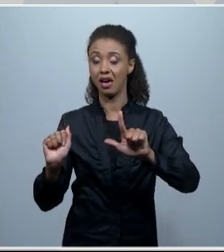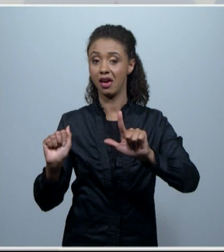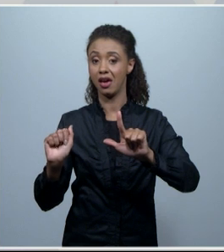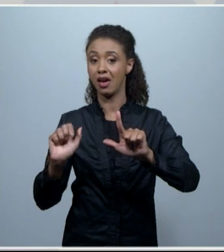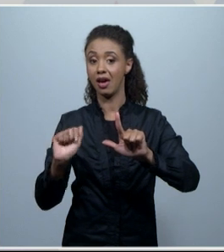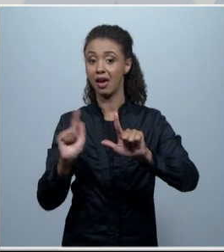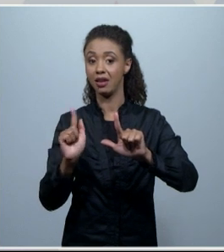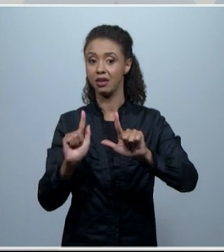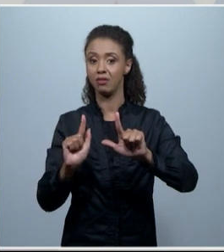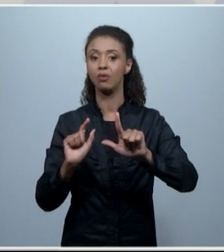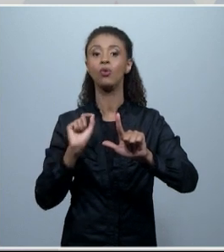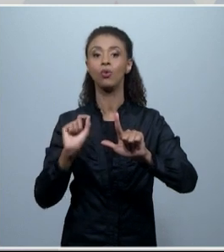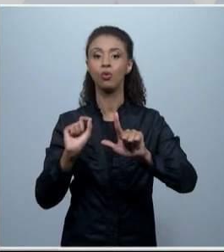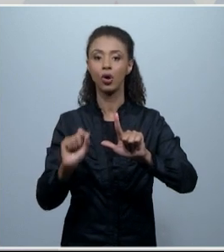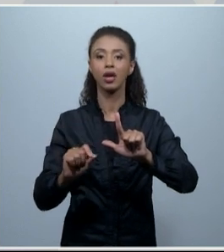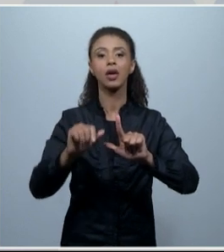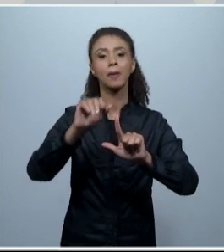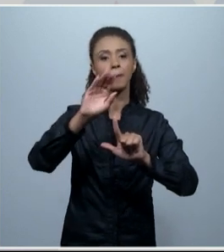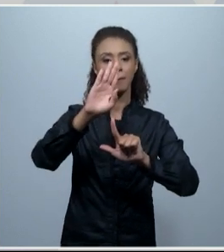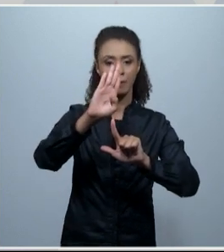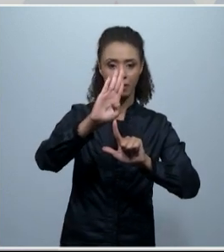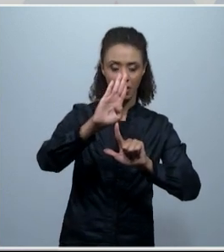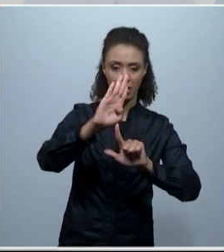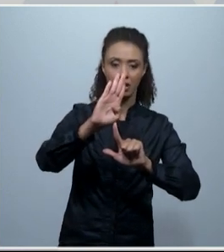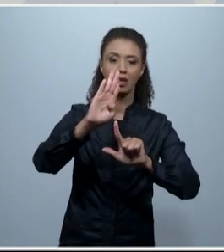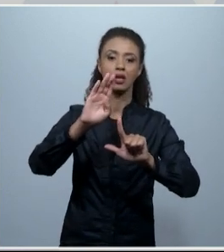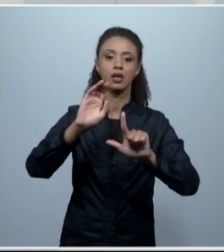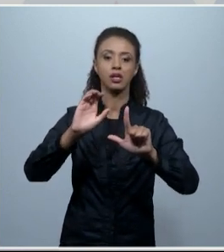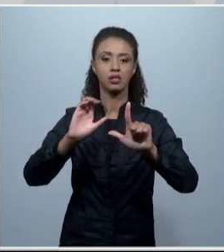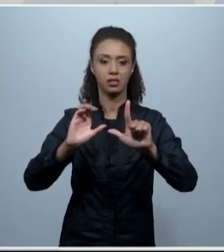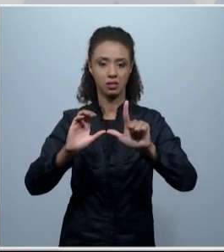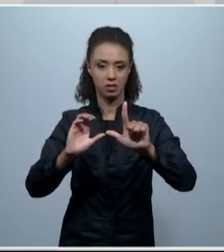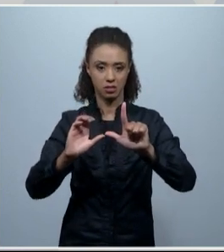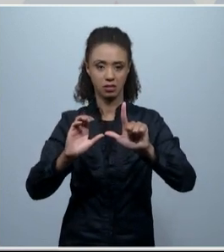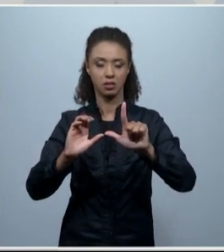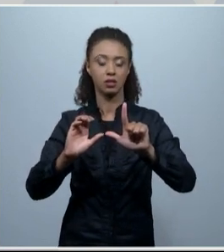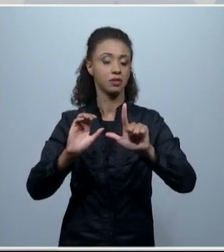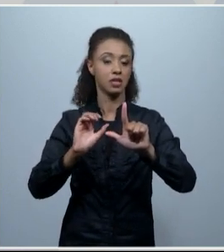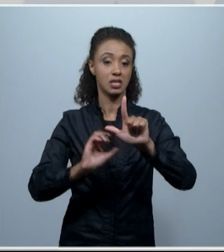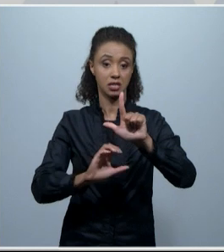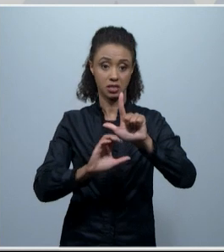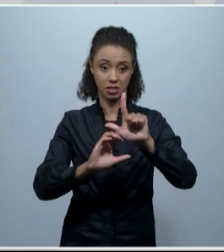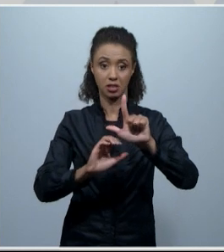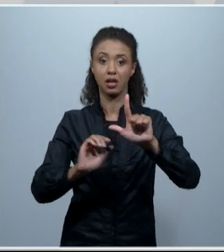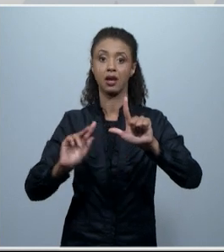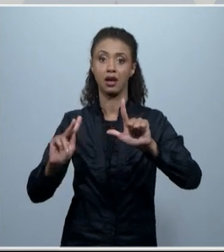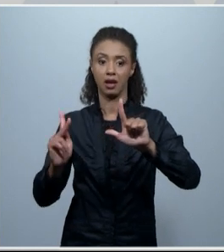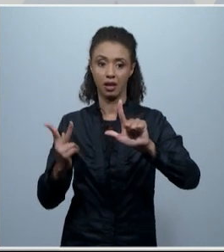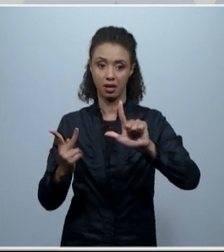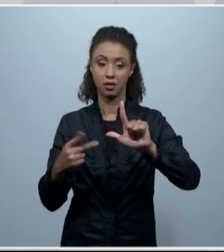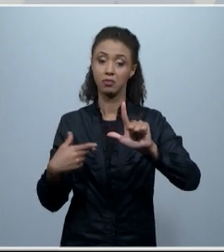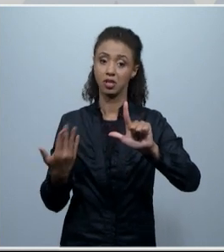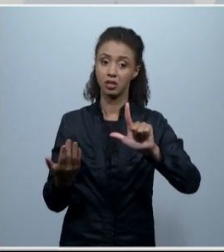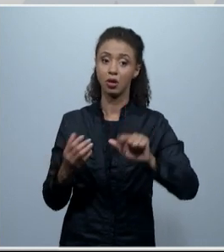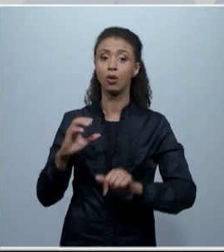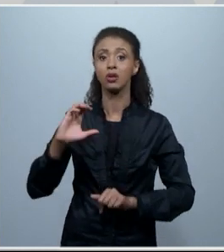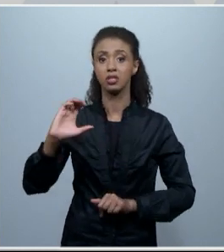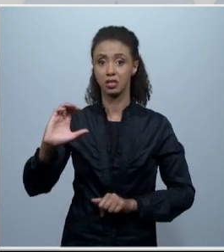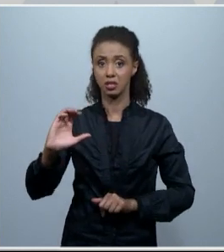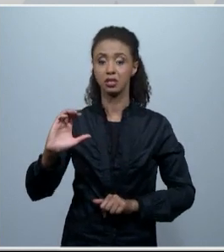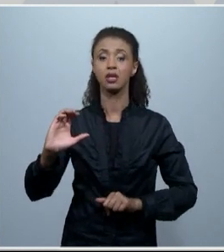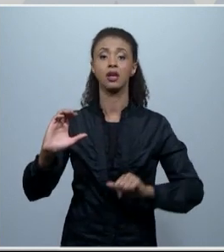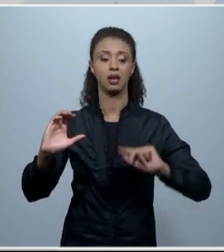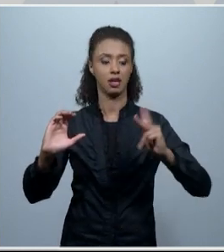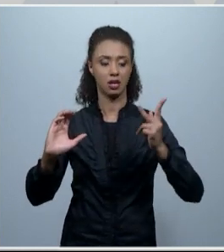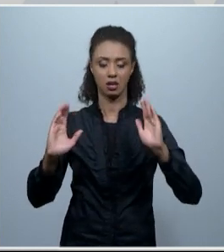h mas tanto faz a demonstração vai ser a mesma então suponho que a gente está com relação ternária a está entre 6h